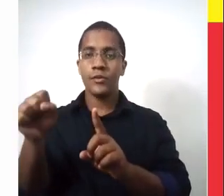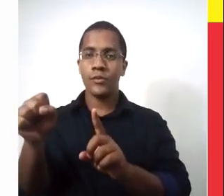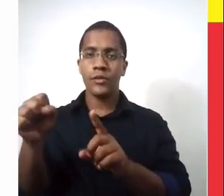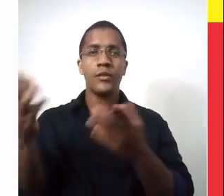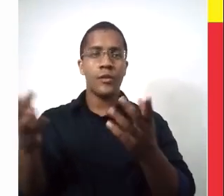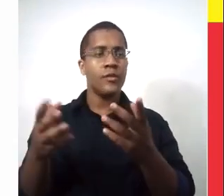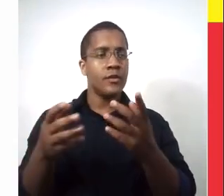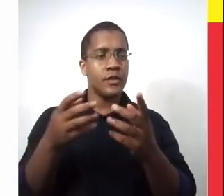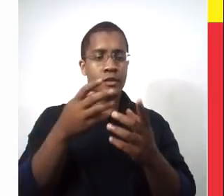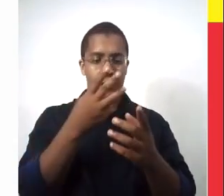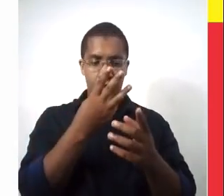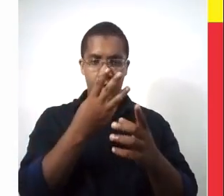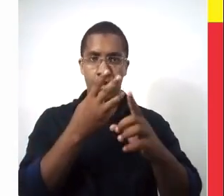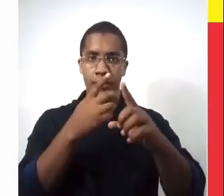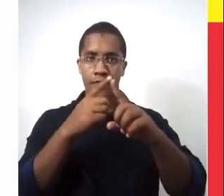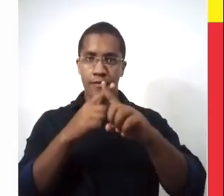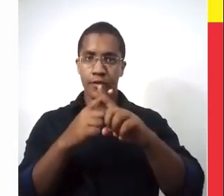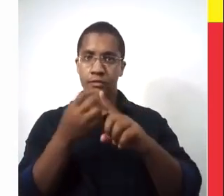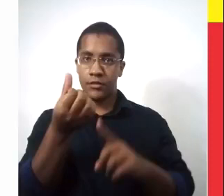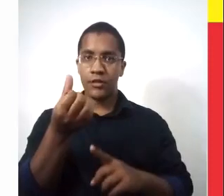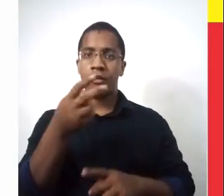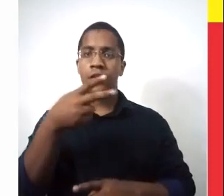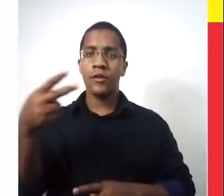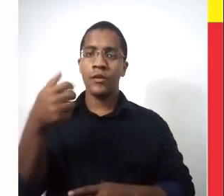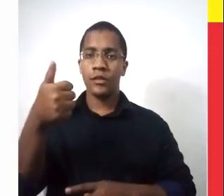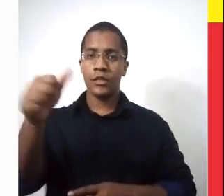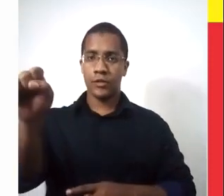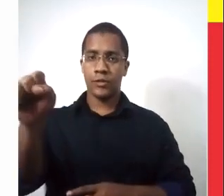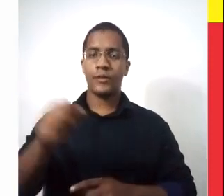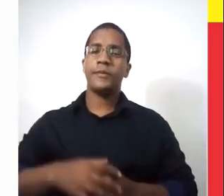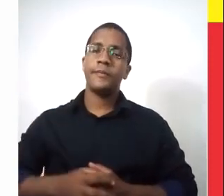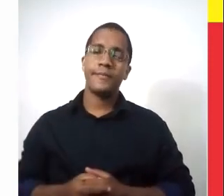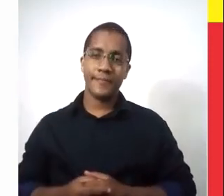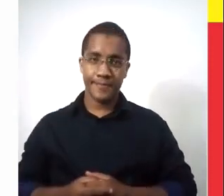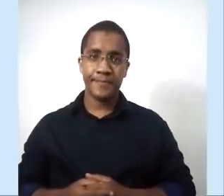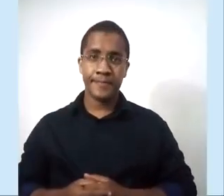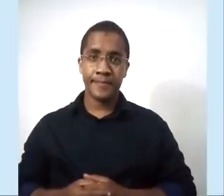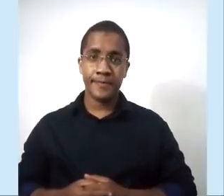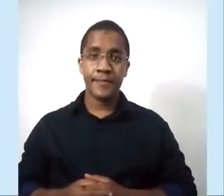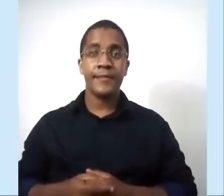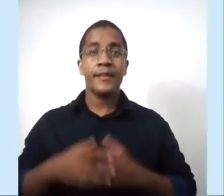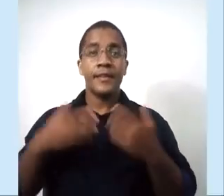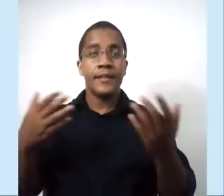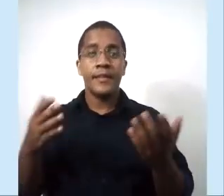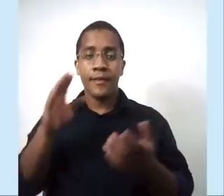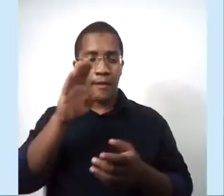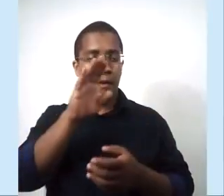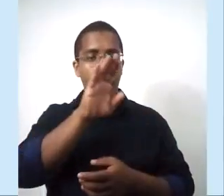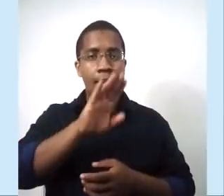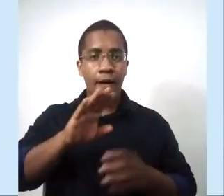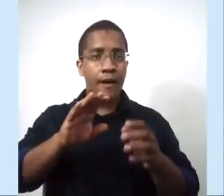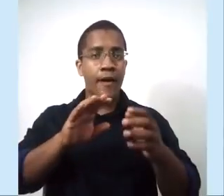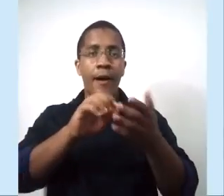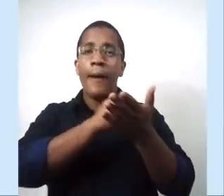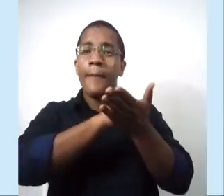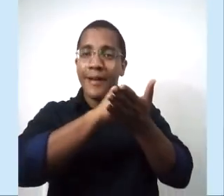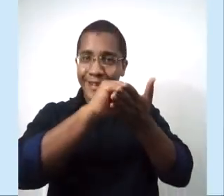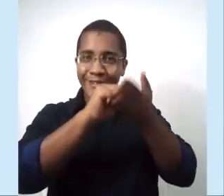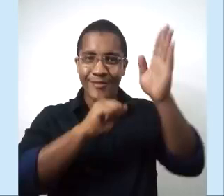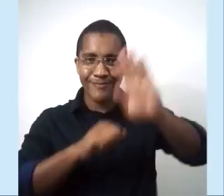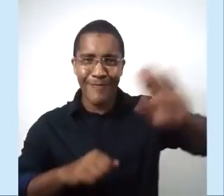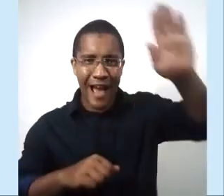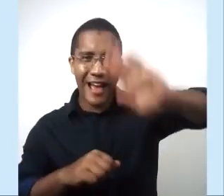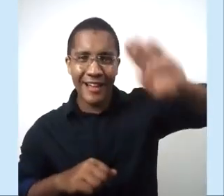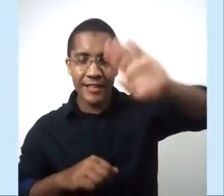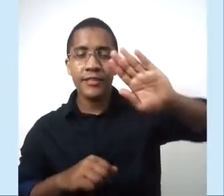3 vezes 6, que o resultado vai ser, conforme aí na tela, vocês vão ver, 18. Então, o apagador está escondendo um número que eu